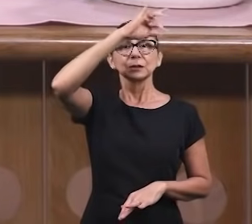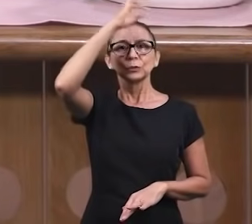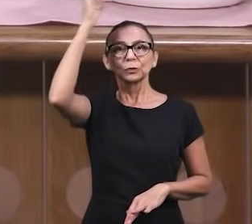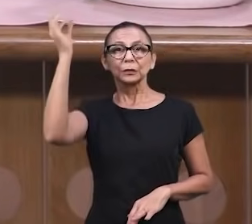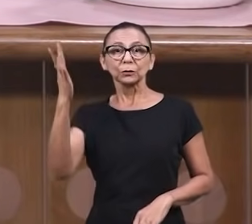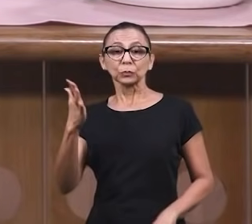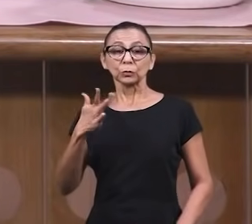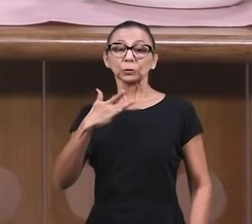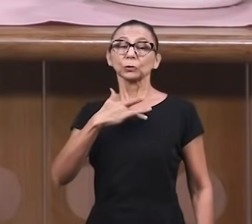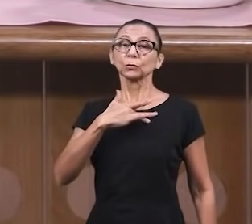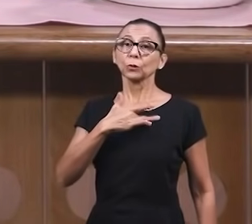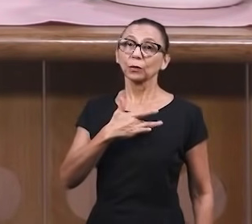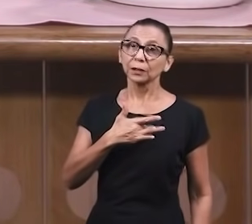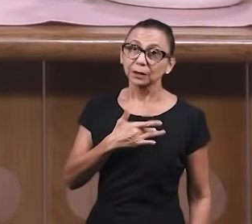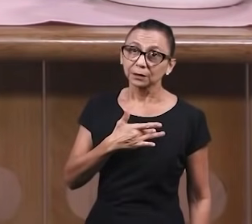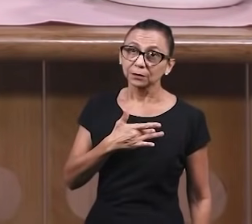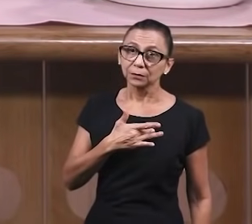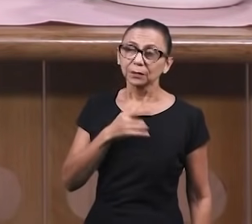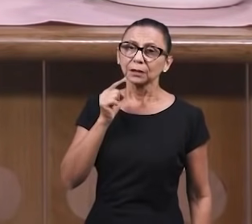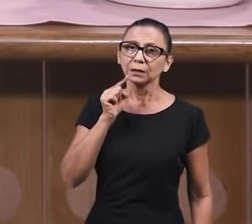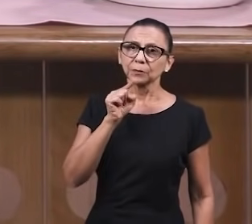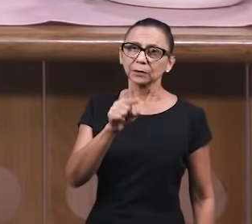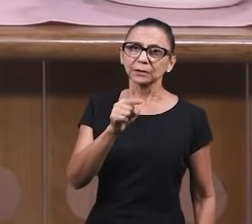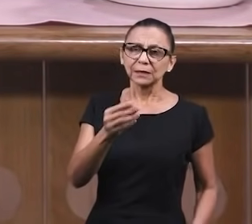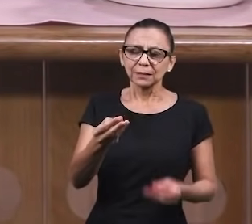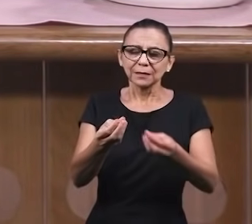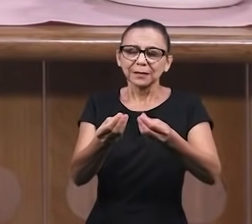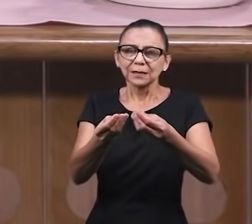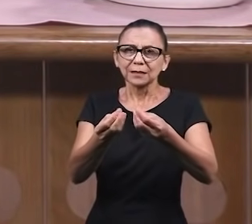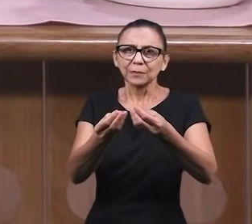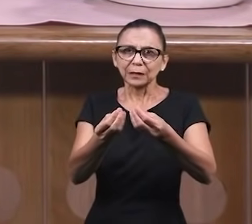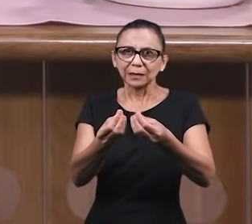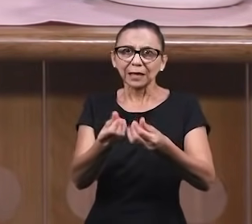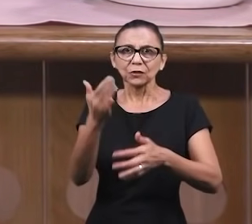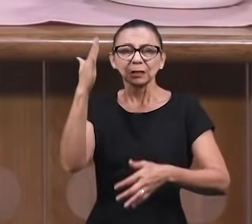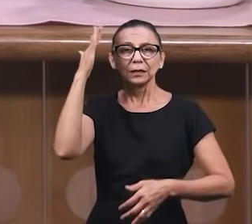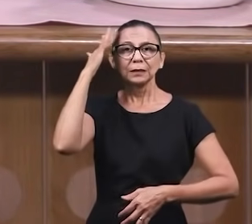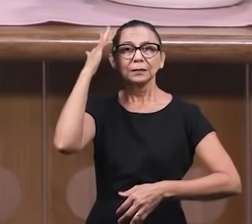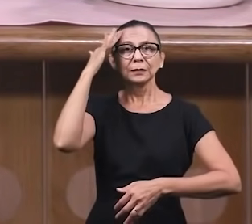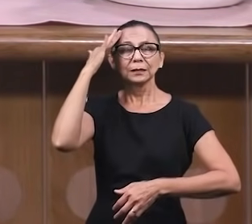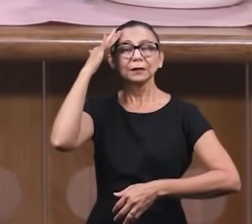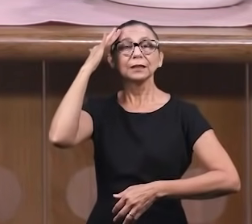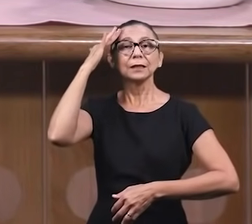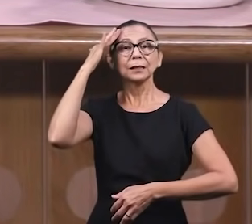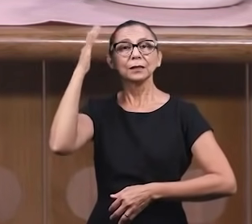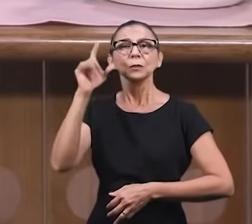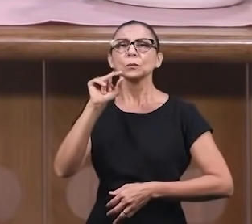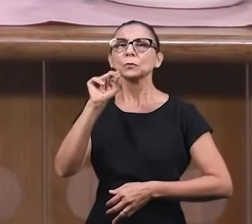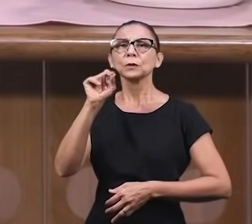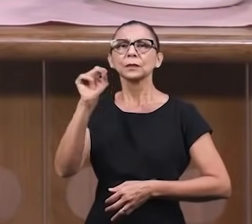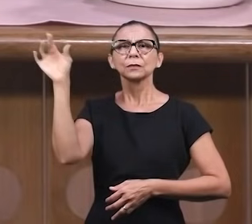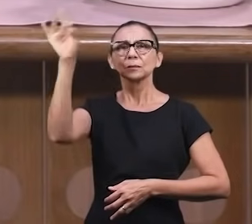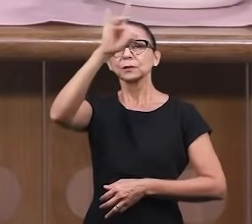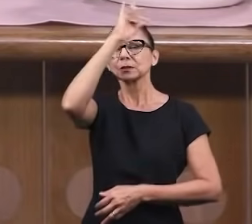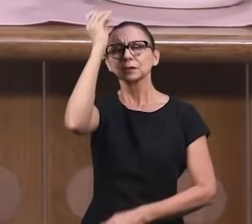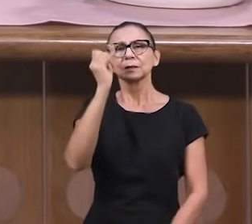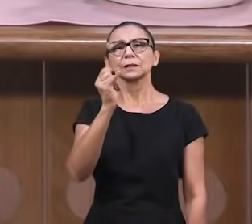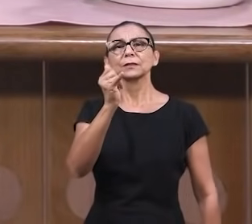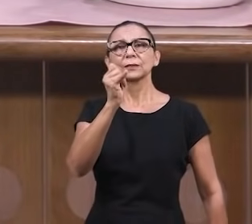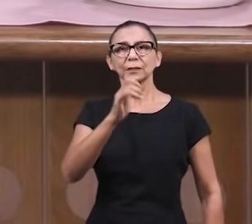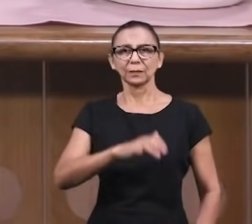pudesse entender o que ele quer fazer nessa hora. Porque o Espírito de Deus é